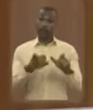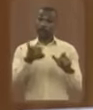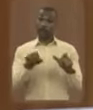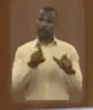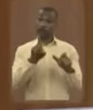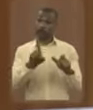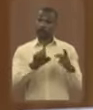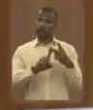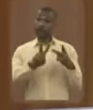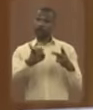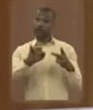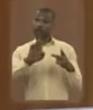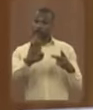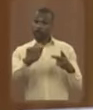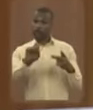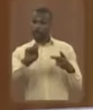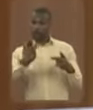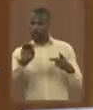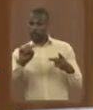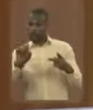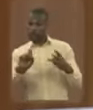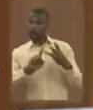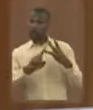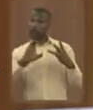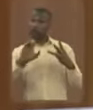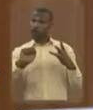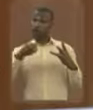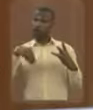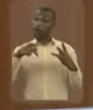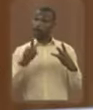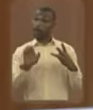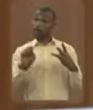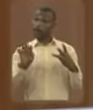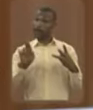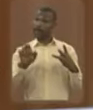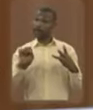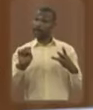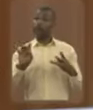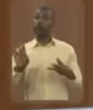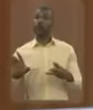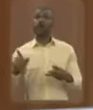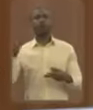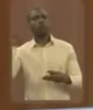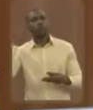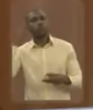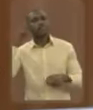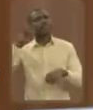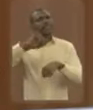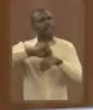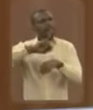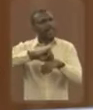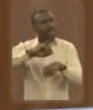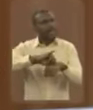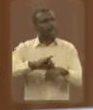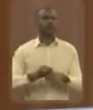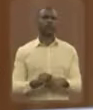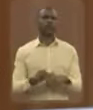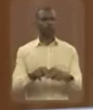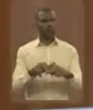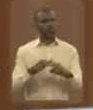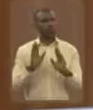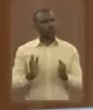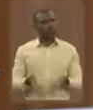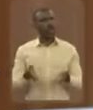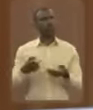Jardim para Vila Bastos ali pro bairro Campestre Porque você só pensa muito no centro Paulo foi inclusive algumas divergências que nós